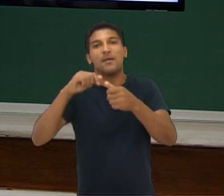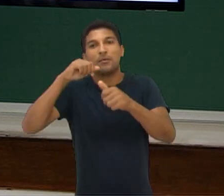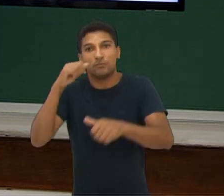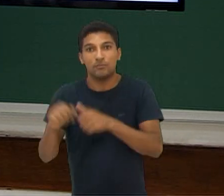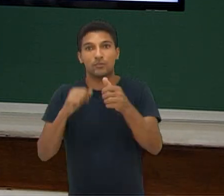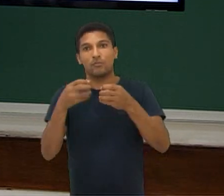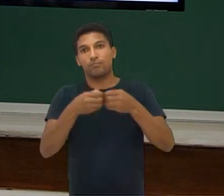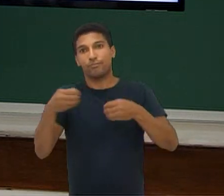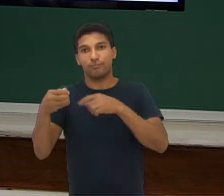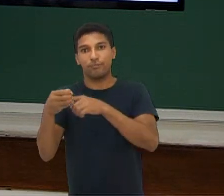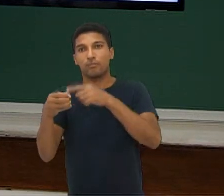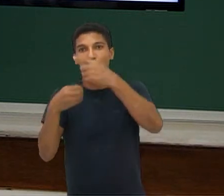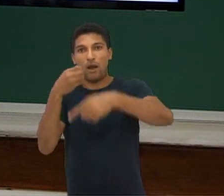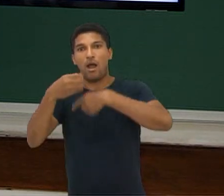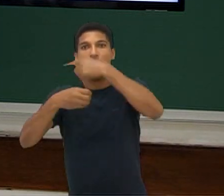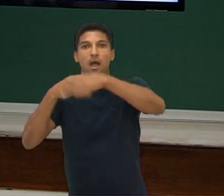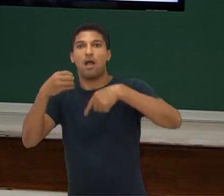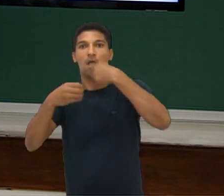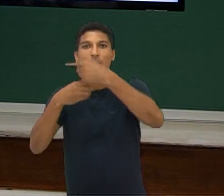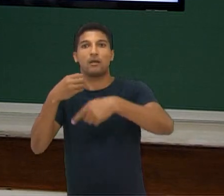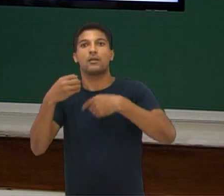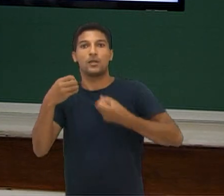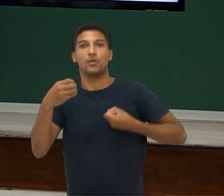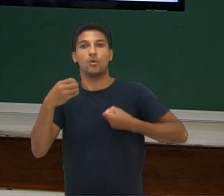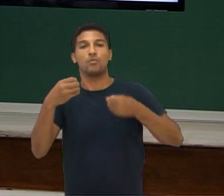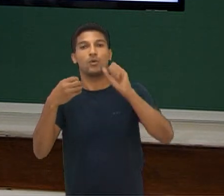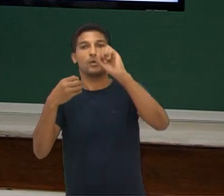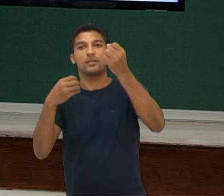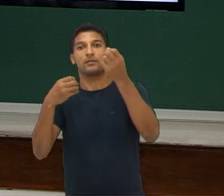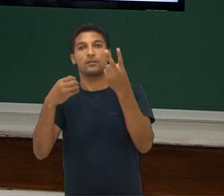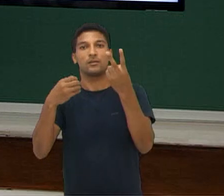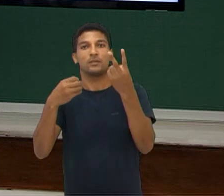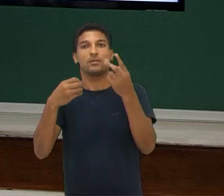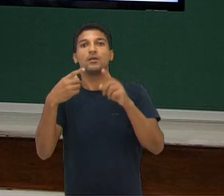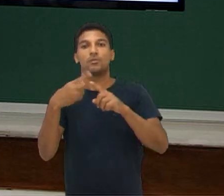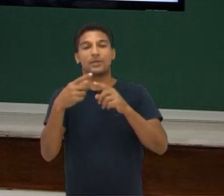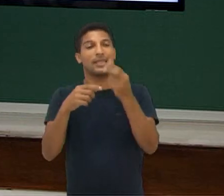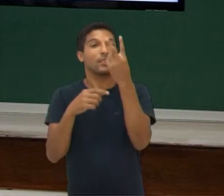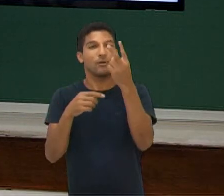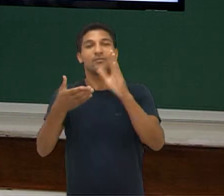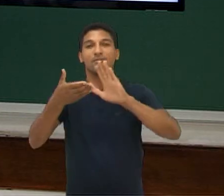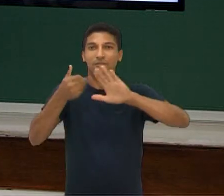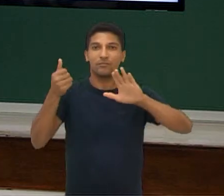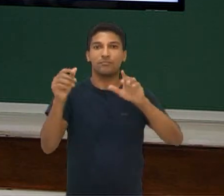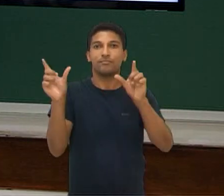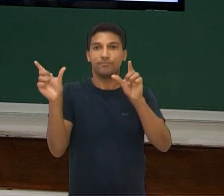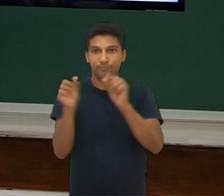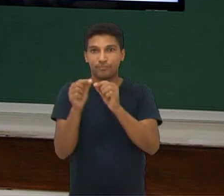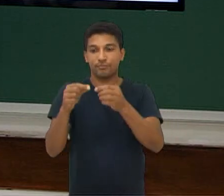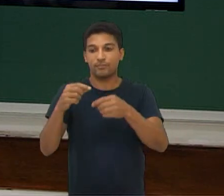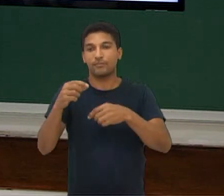número atômico 82, porque diminui 2 unidades do meu número